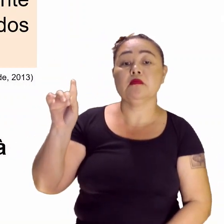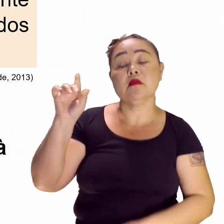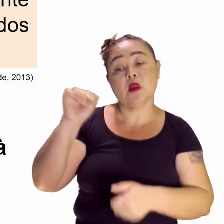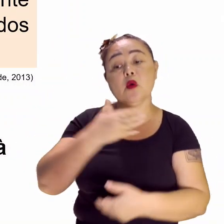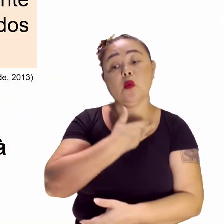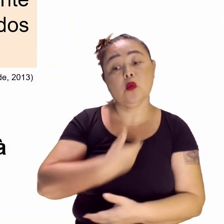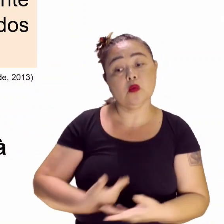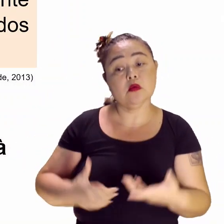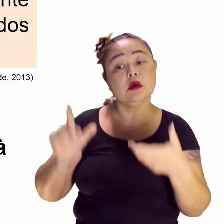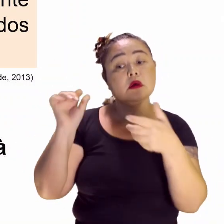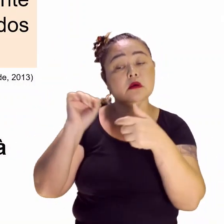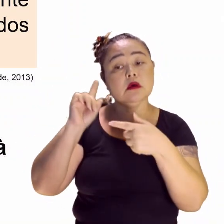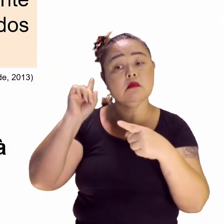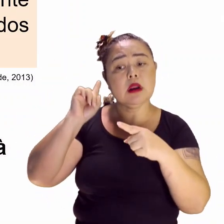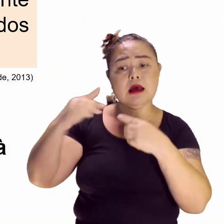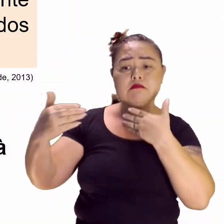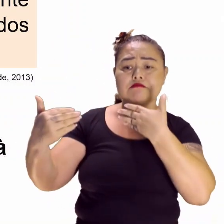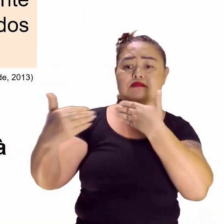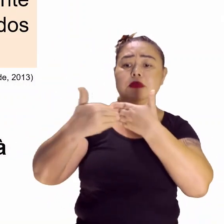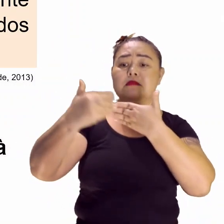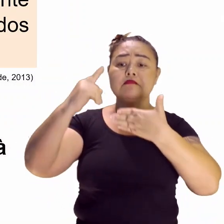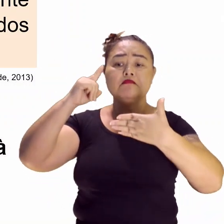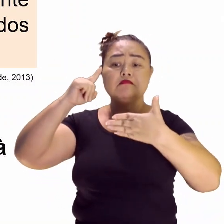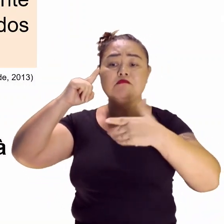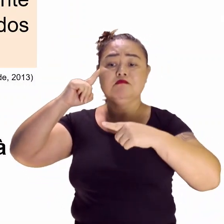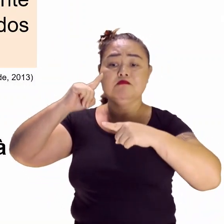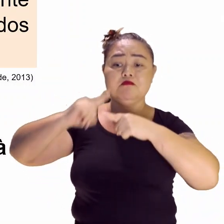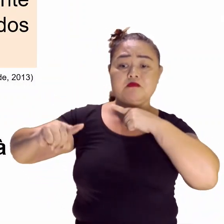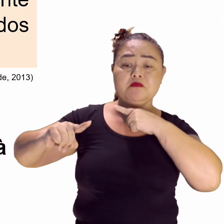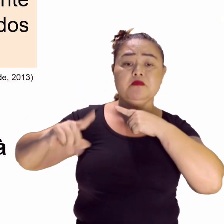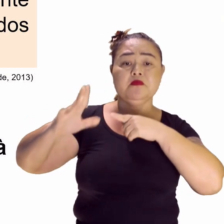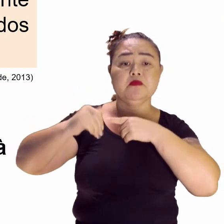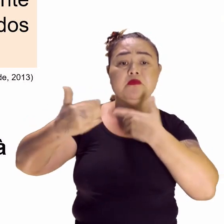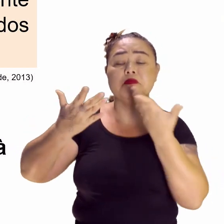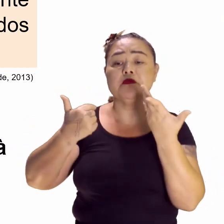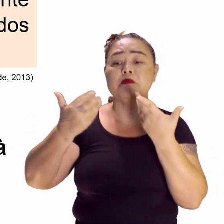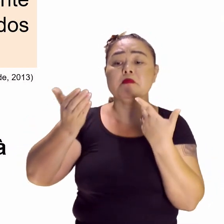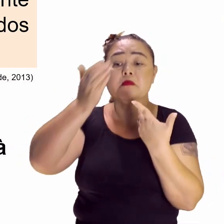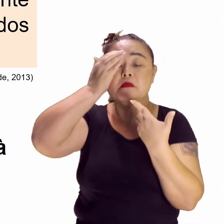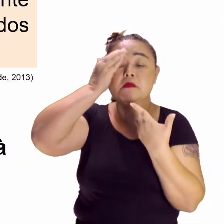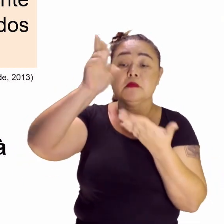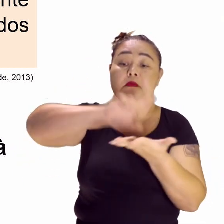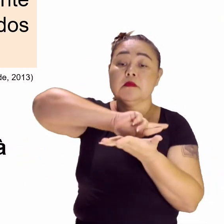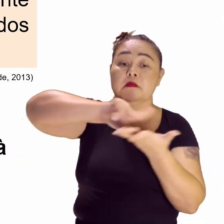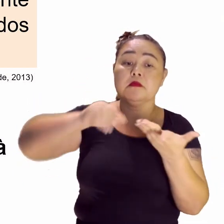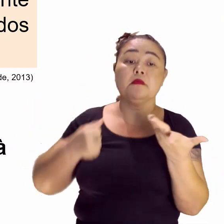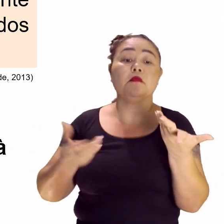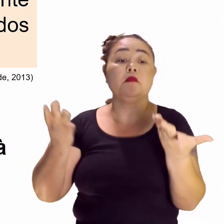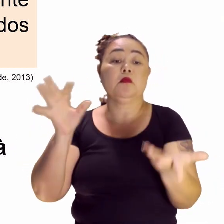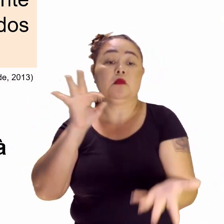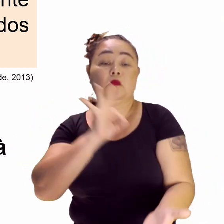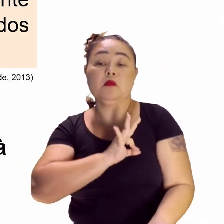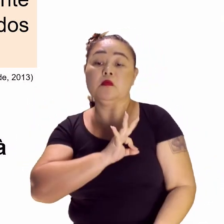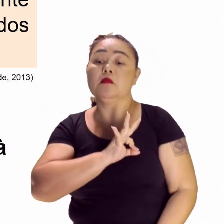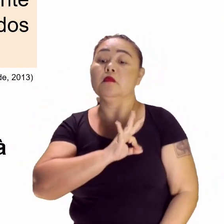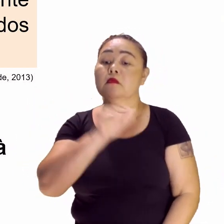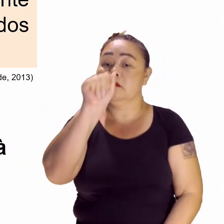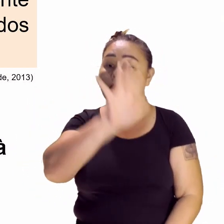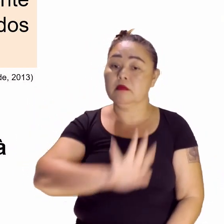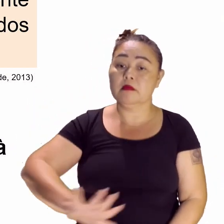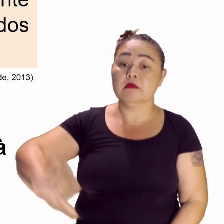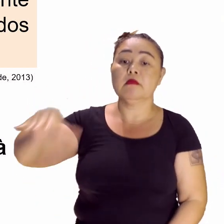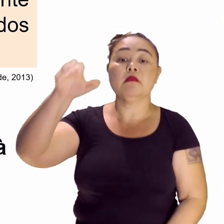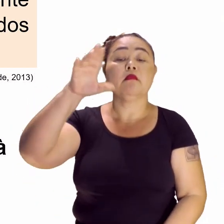do governo para coibir essa biopirataria é isso a polícia federal que tem as suas